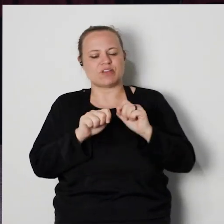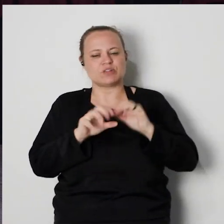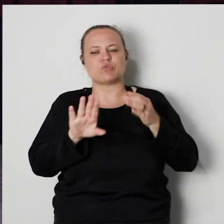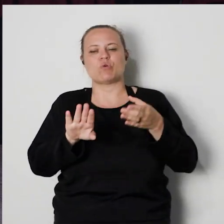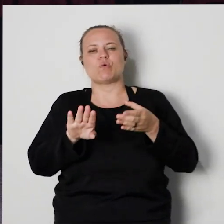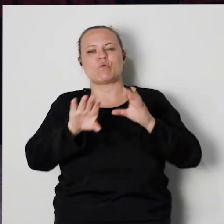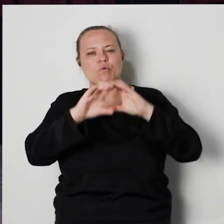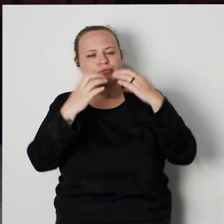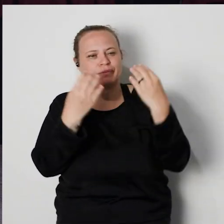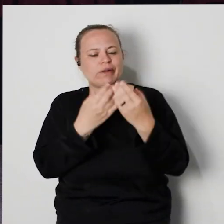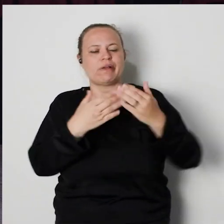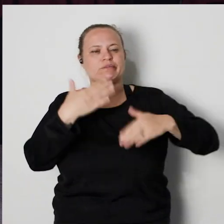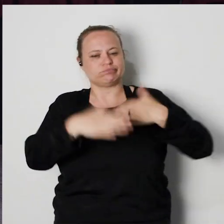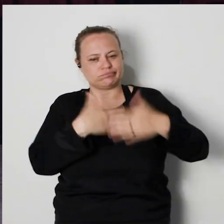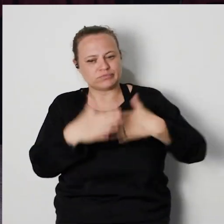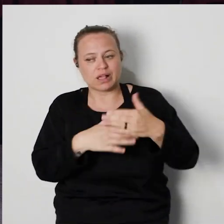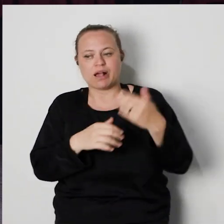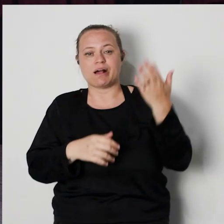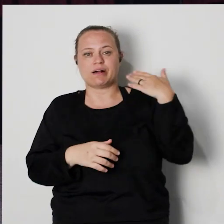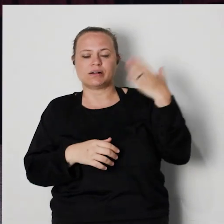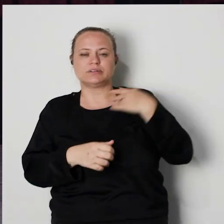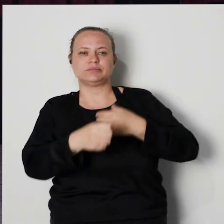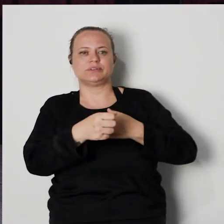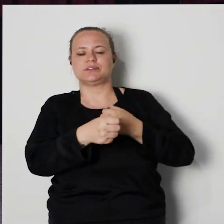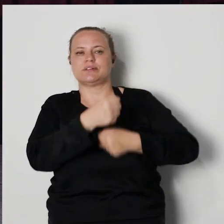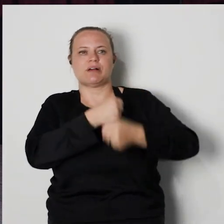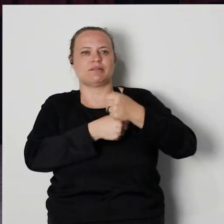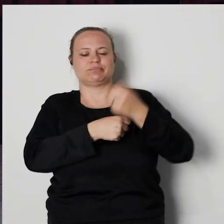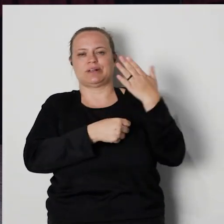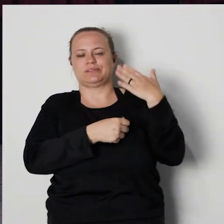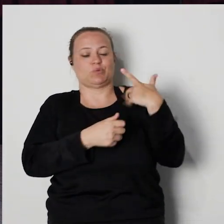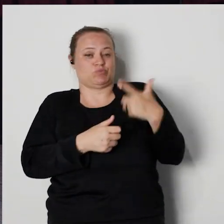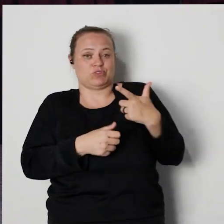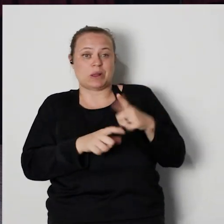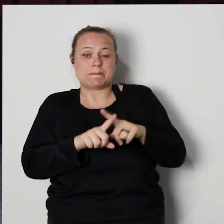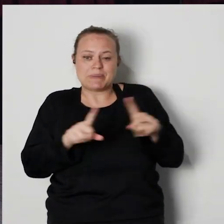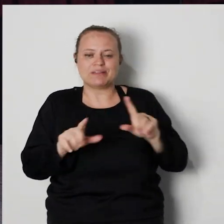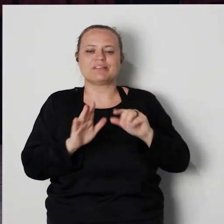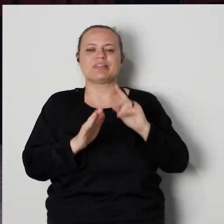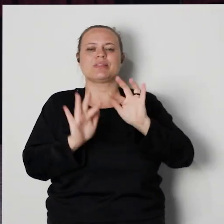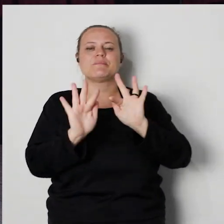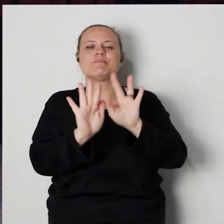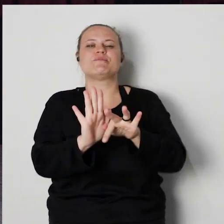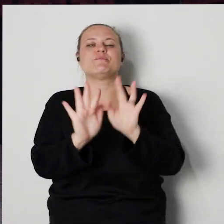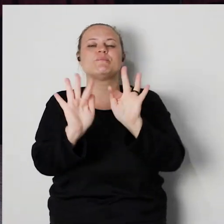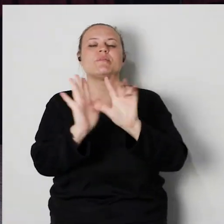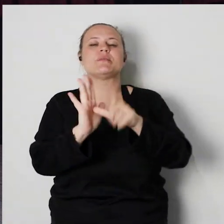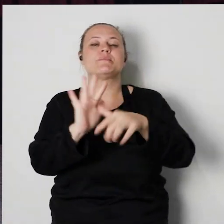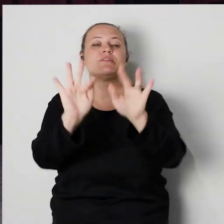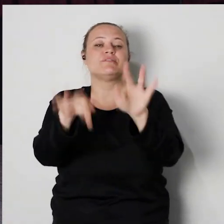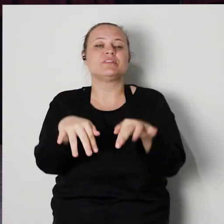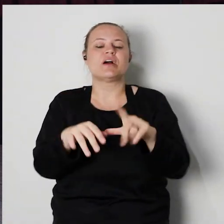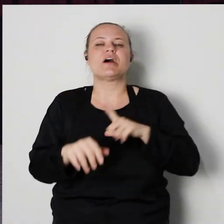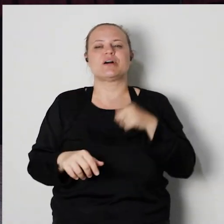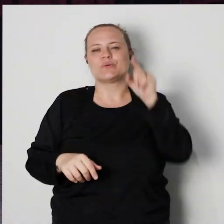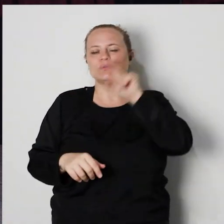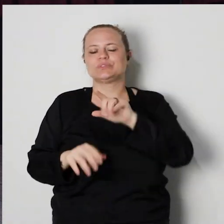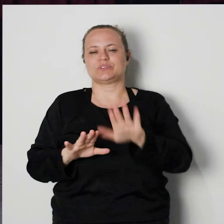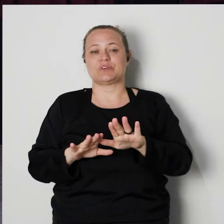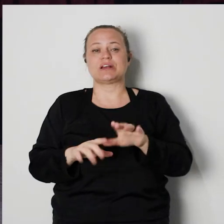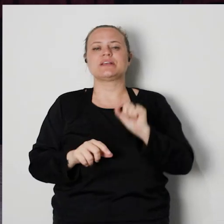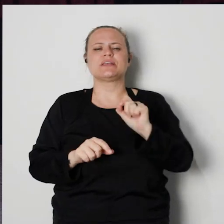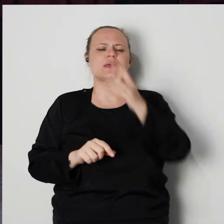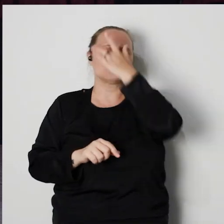Plano Nacional, que é um marco. O plano ele é resultado também da construção das conferências, que o próprio país não tinha. Né? É